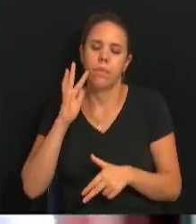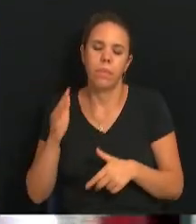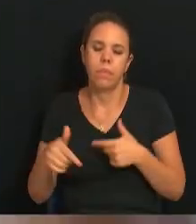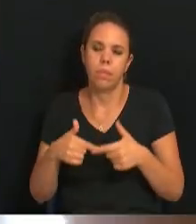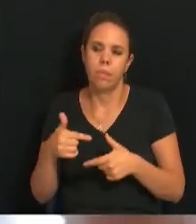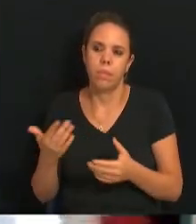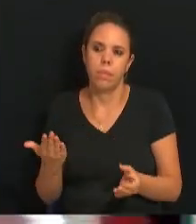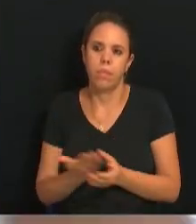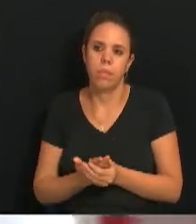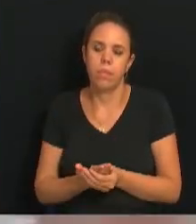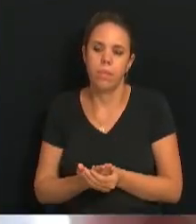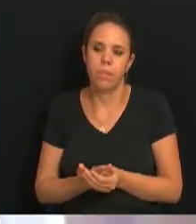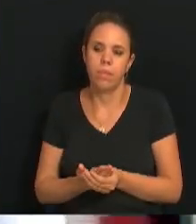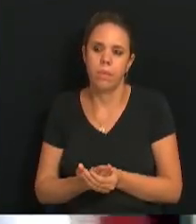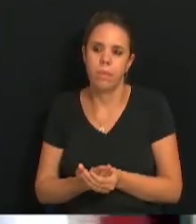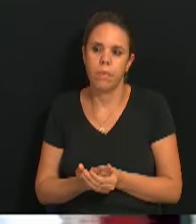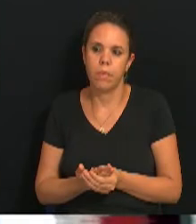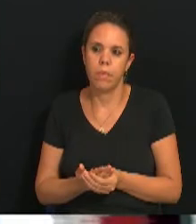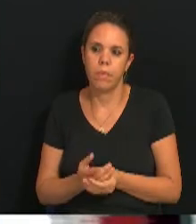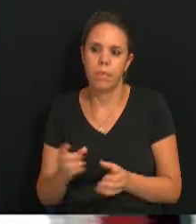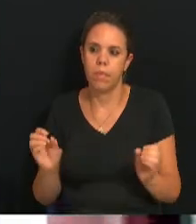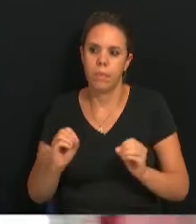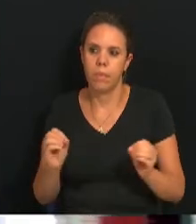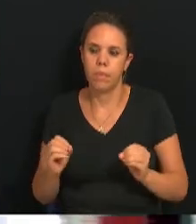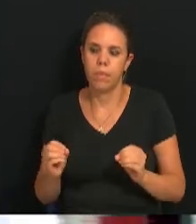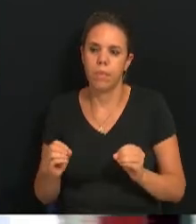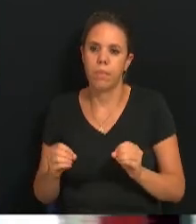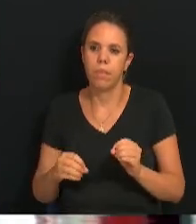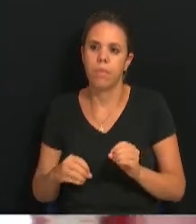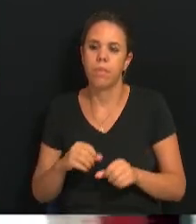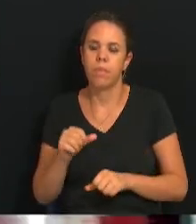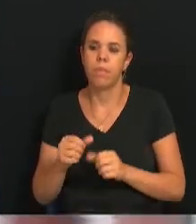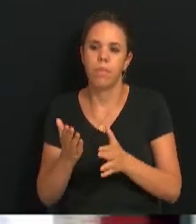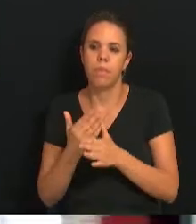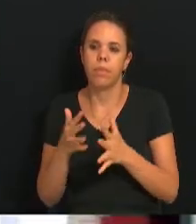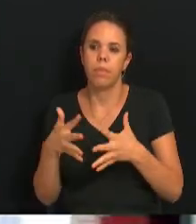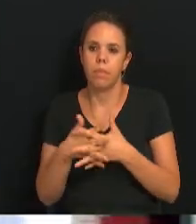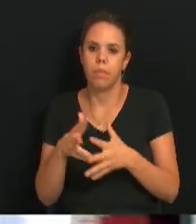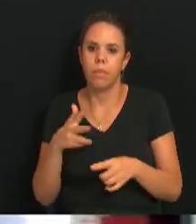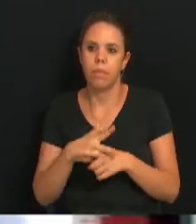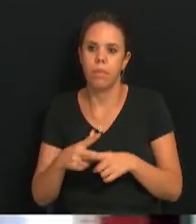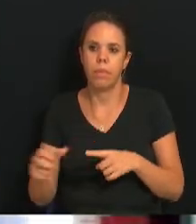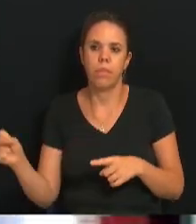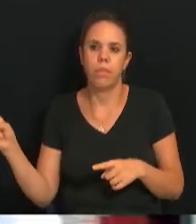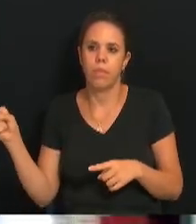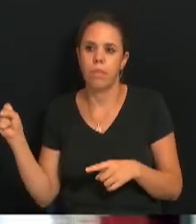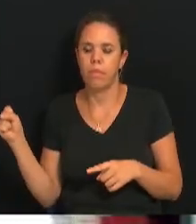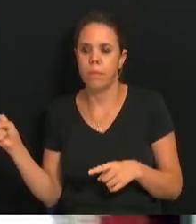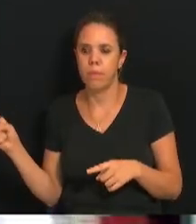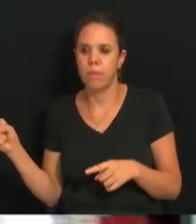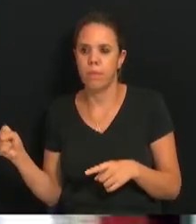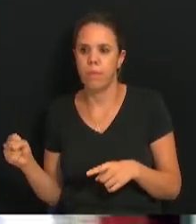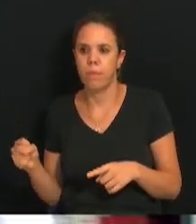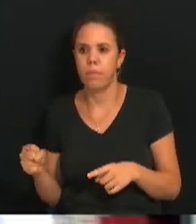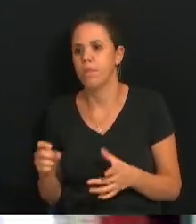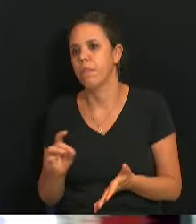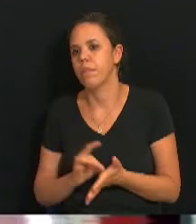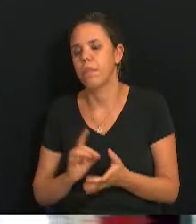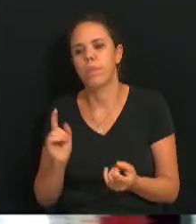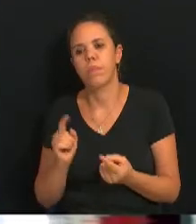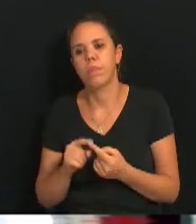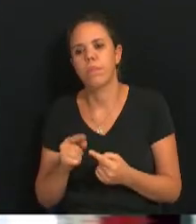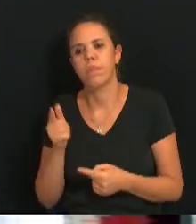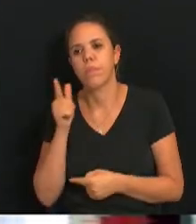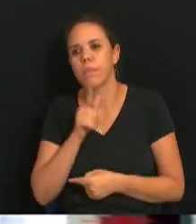processos, então nada outorgado, nada de cima para baixo, mas conquistado, inclusive com limites e contradições, o fato objetivo é que a gente